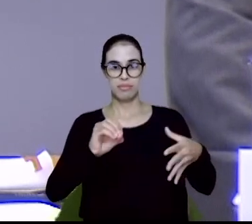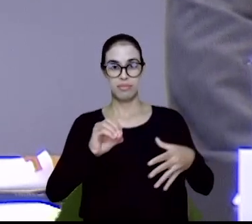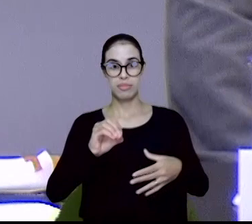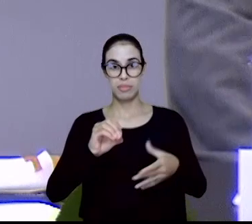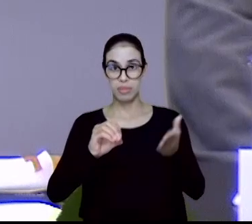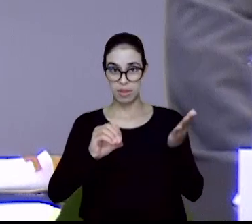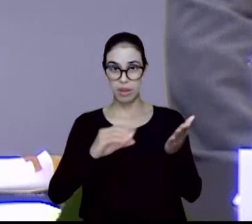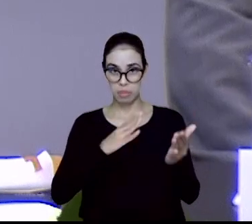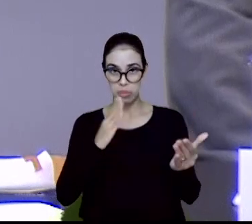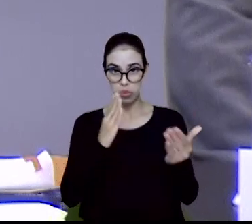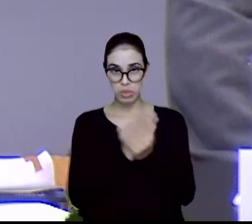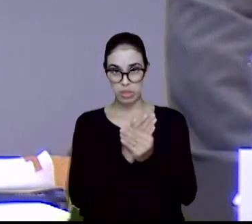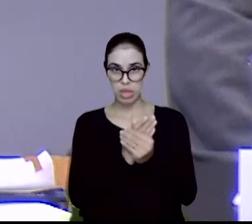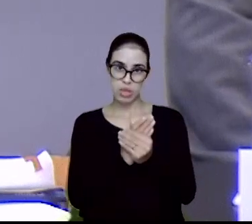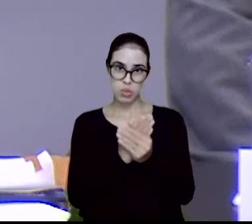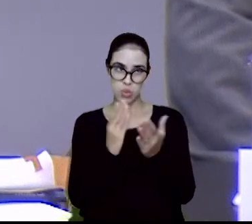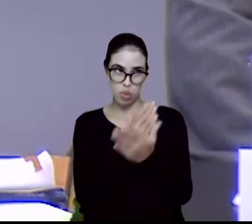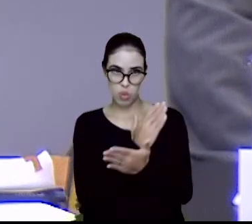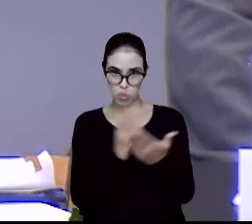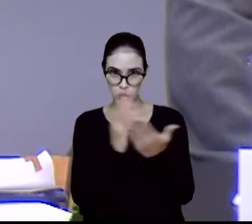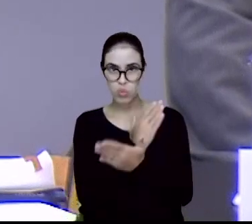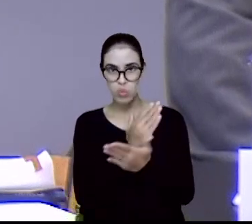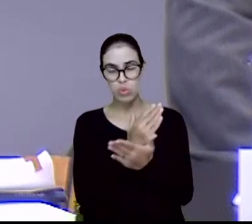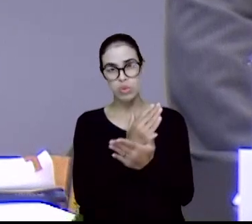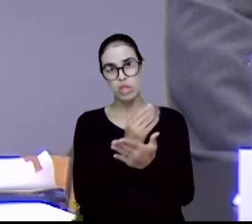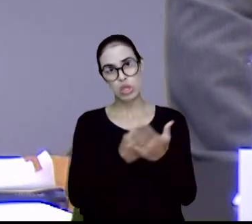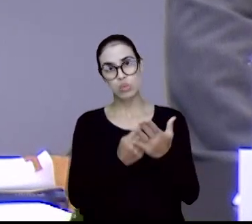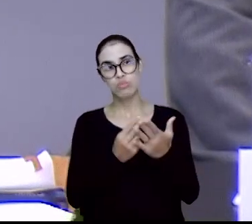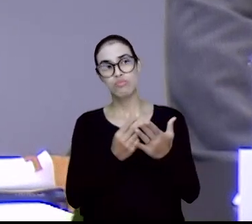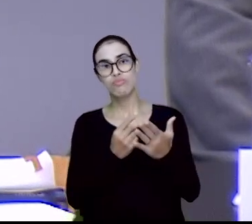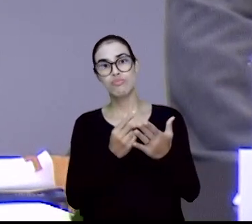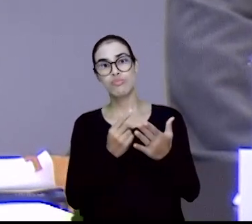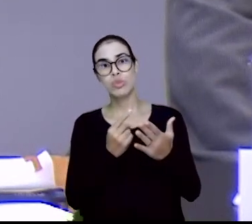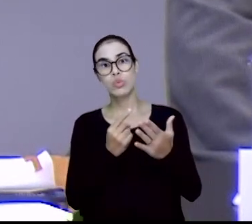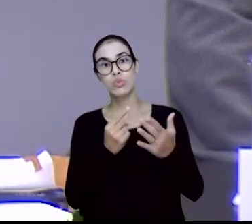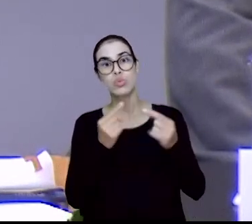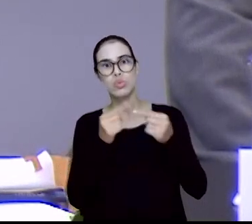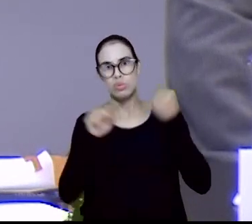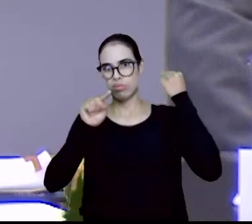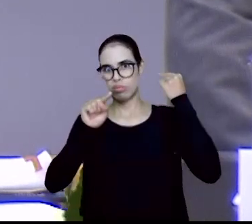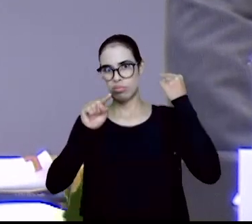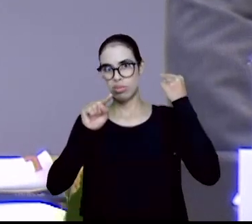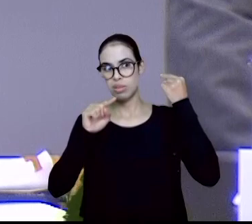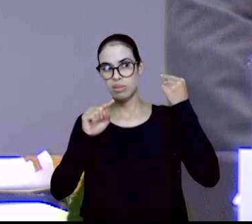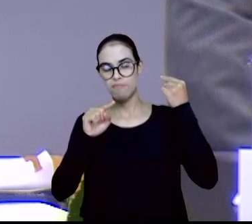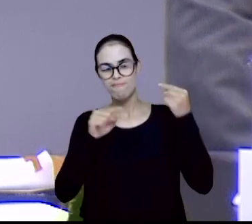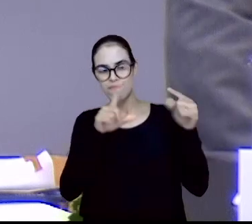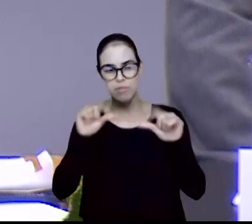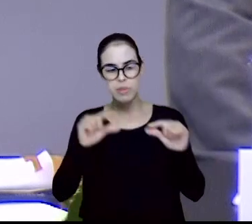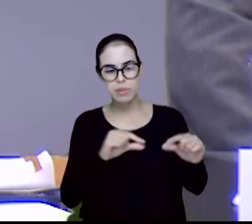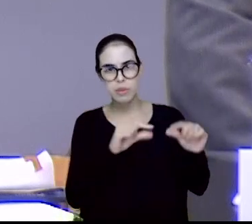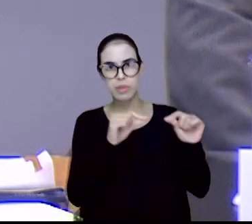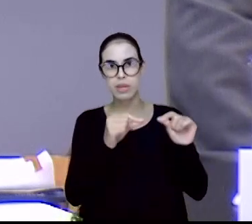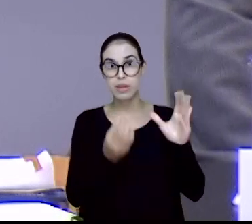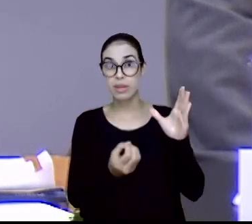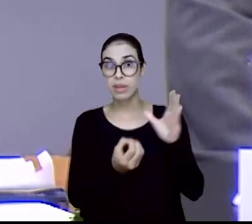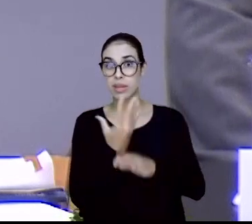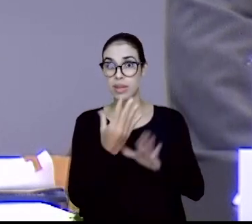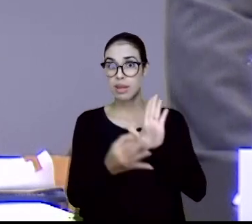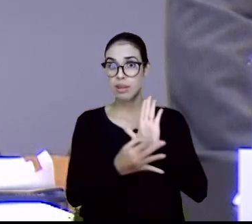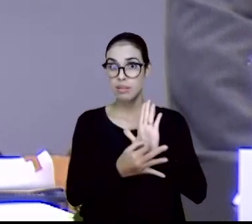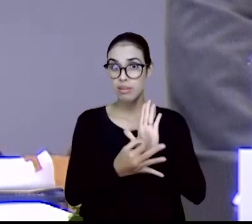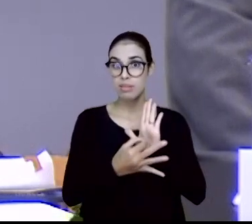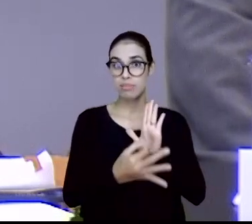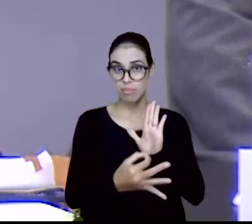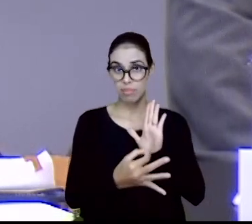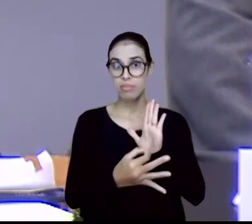processos subjetivos, firma-se uma tese jurídica. E esta tese